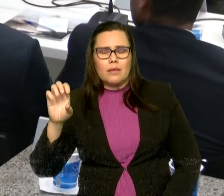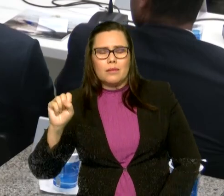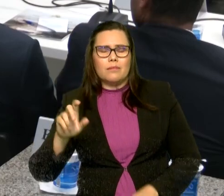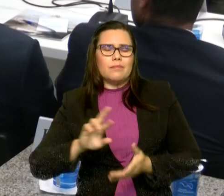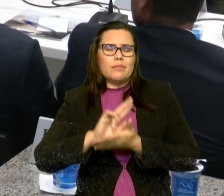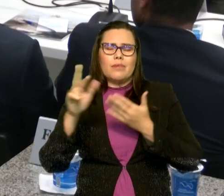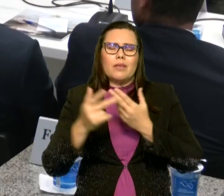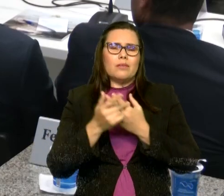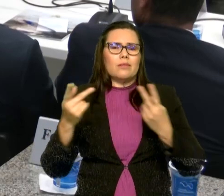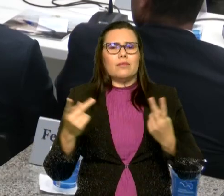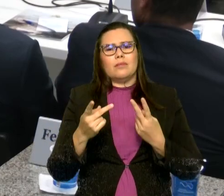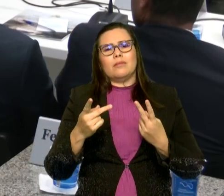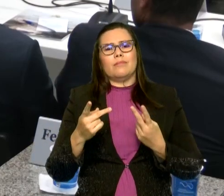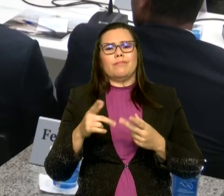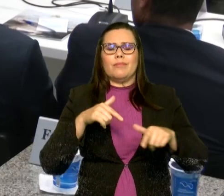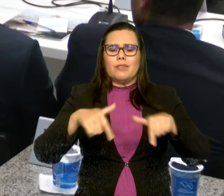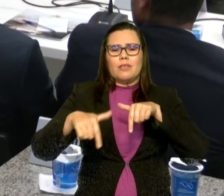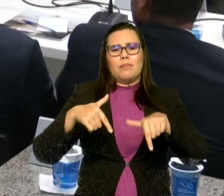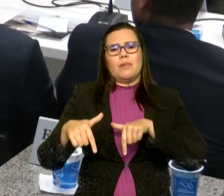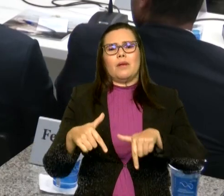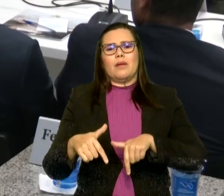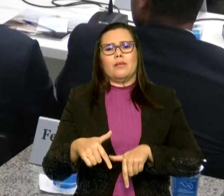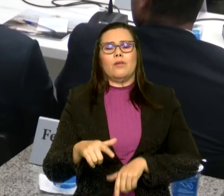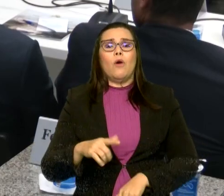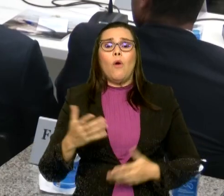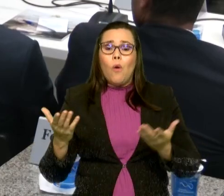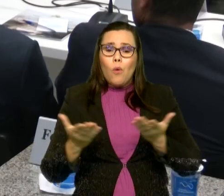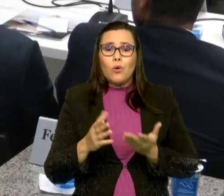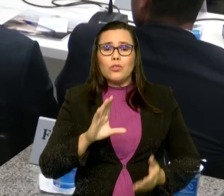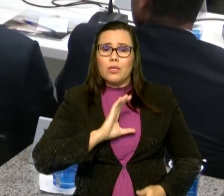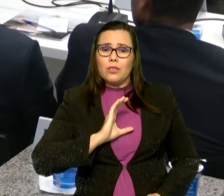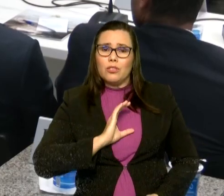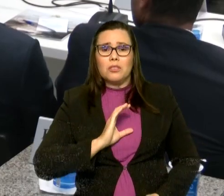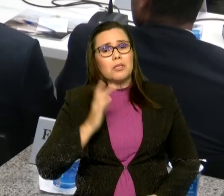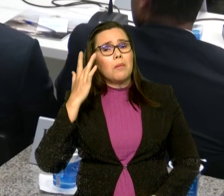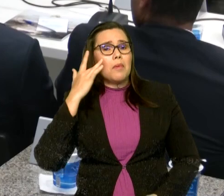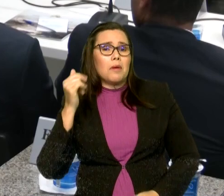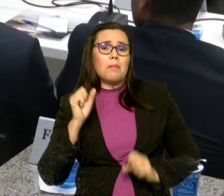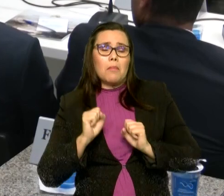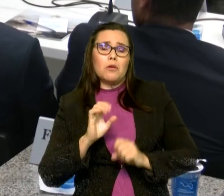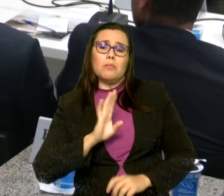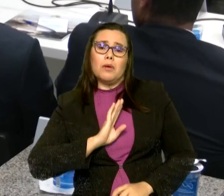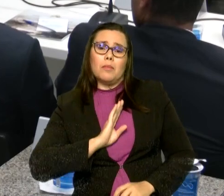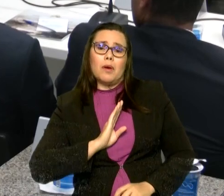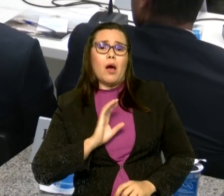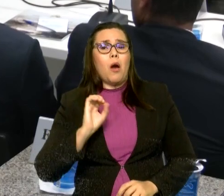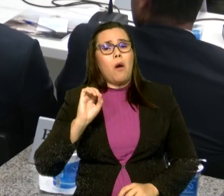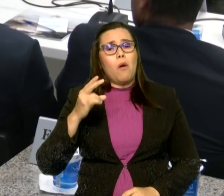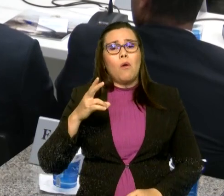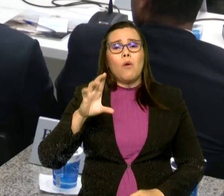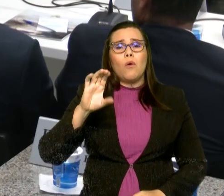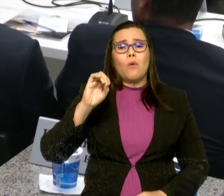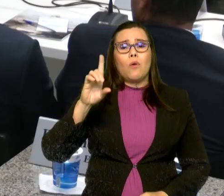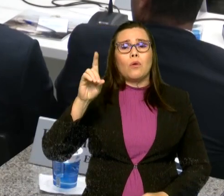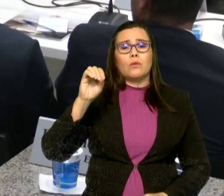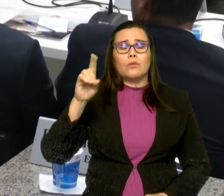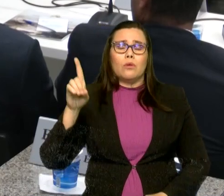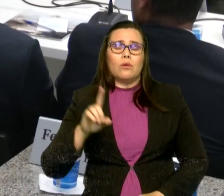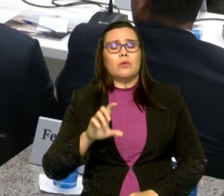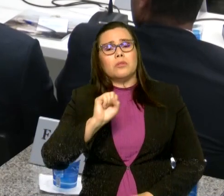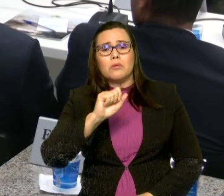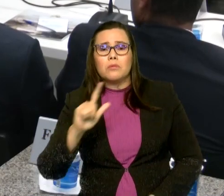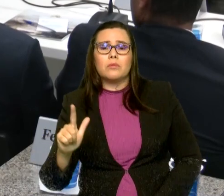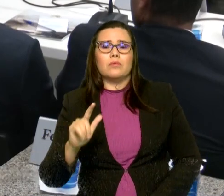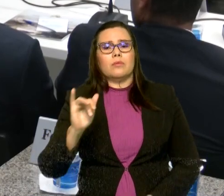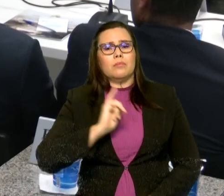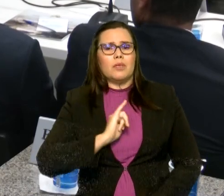conjunto, porque não é só Caxias que recebe. Hoje é Caxias, amanhã é Bacabal, depois é Codó, depois é São Luís, depois Imperatriz